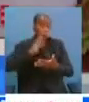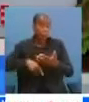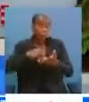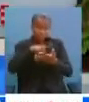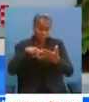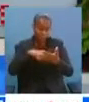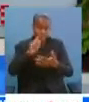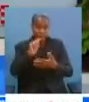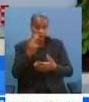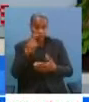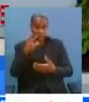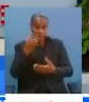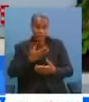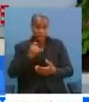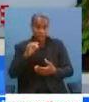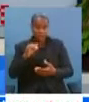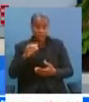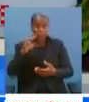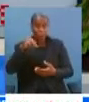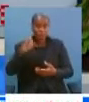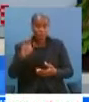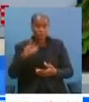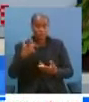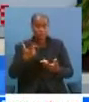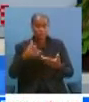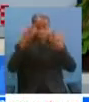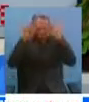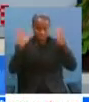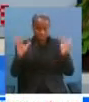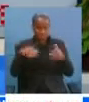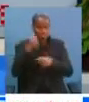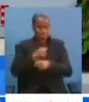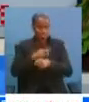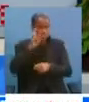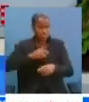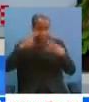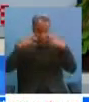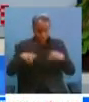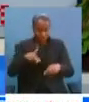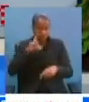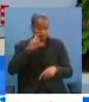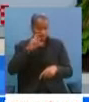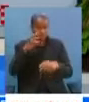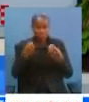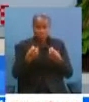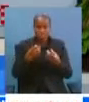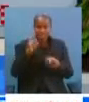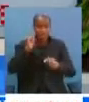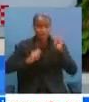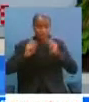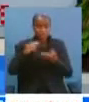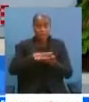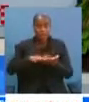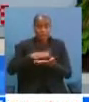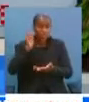de Eurídice Monteiro, O Elogio da Democracia. É um trabalho onde a investigadora defende o pluralismo de expressão como